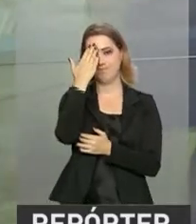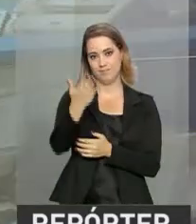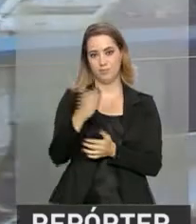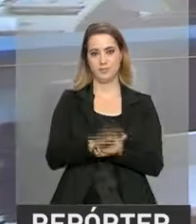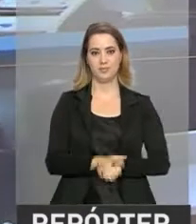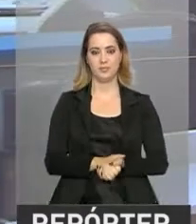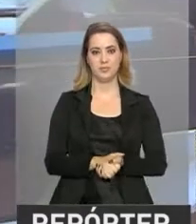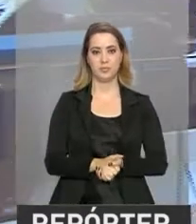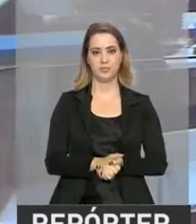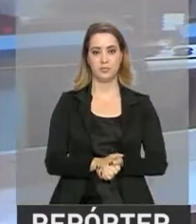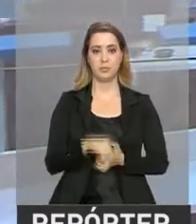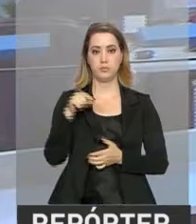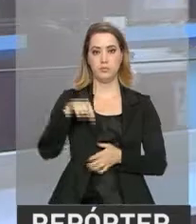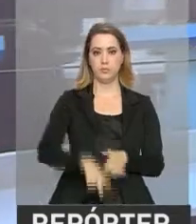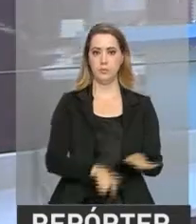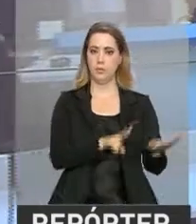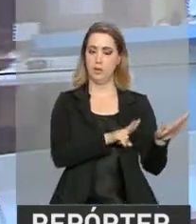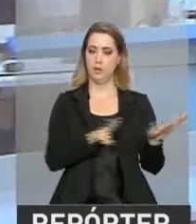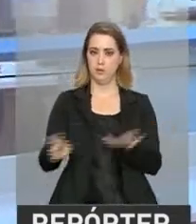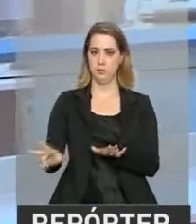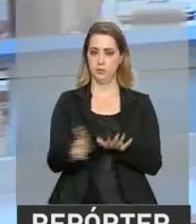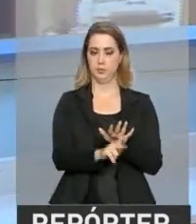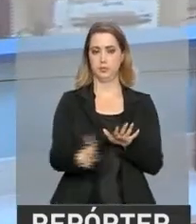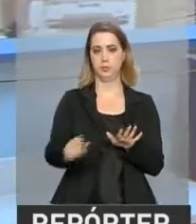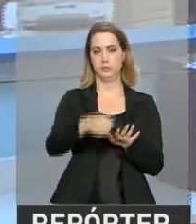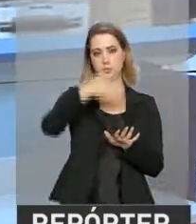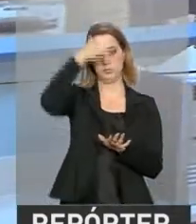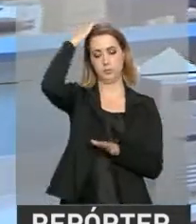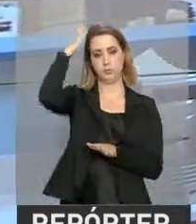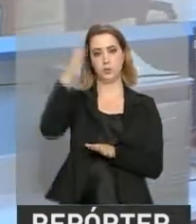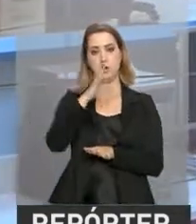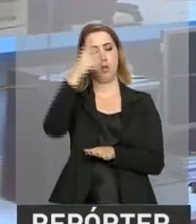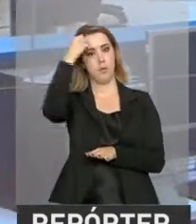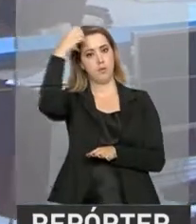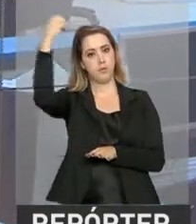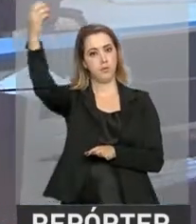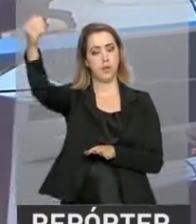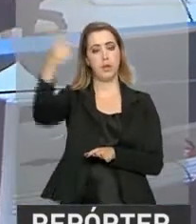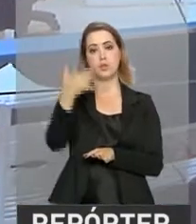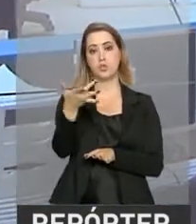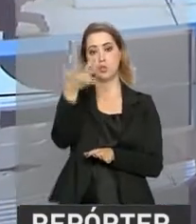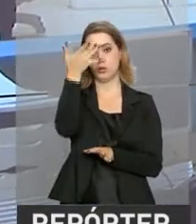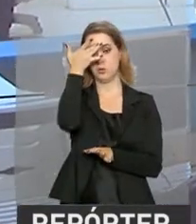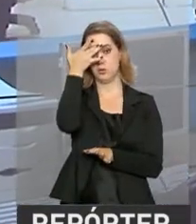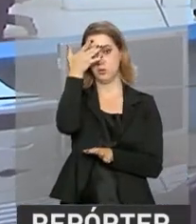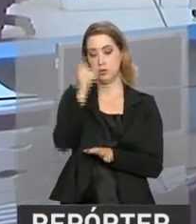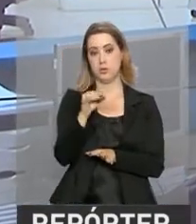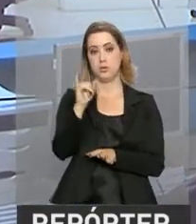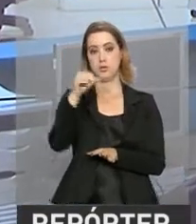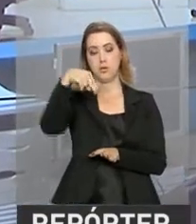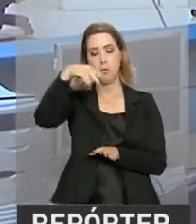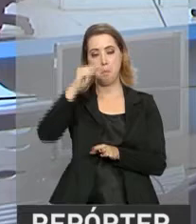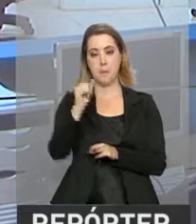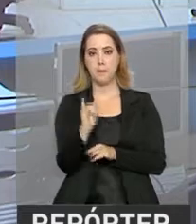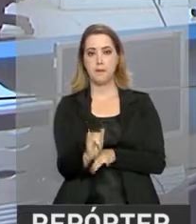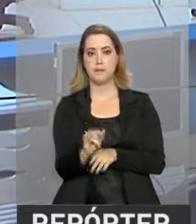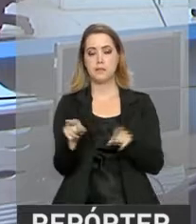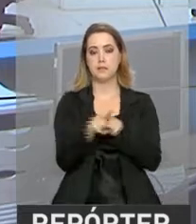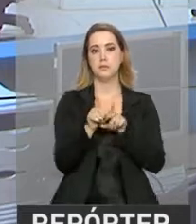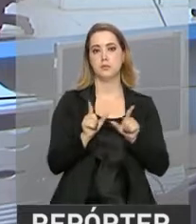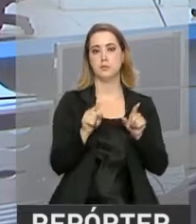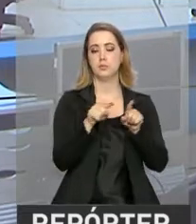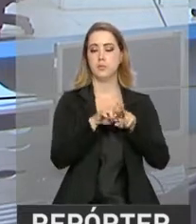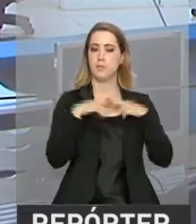e nesta semana o presidente michel temer embarca para a índia onde vai participar da reunião de cúpula do brics o grupo que reúne brasil